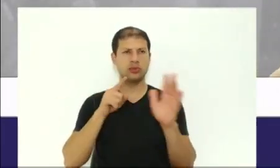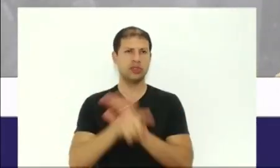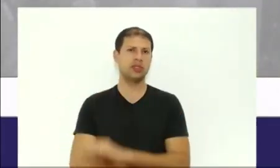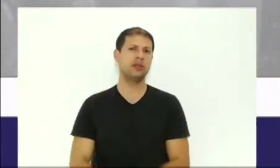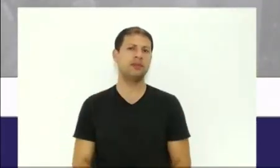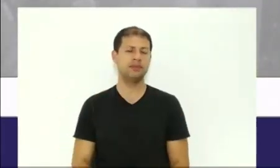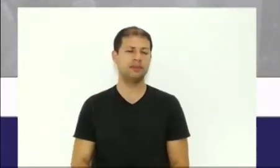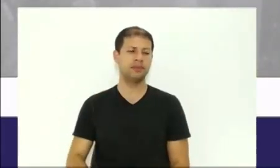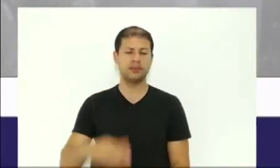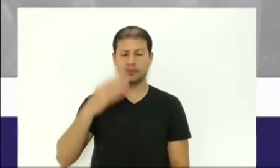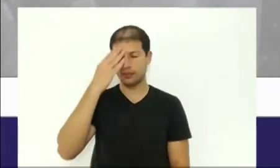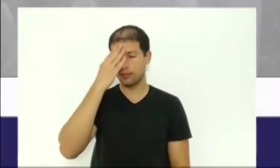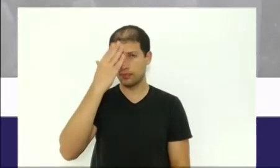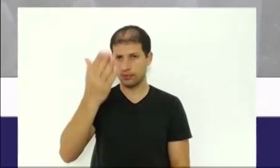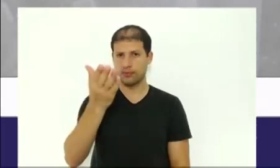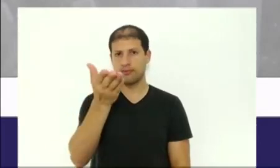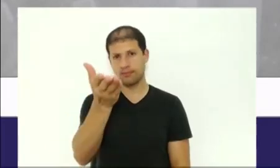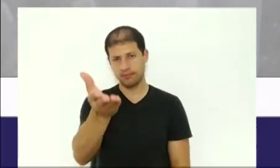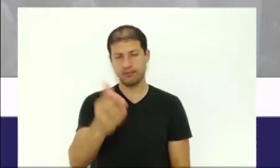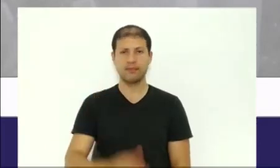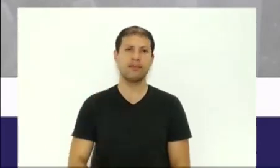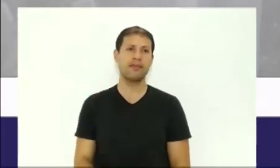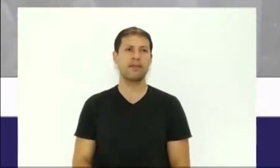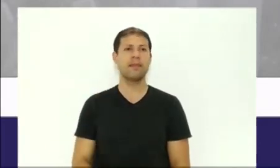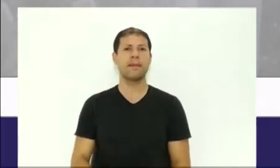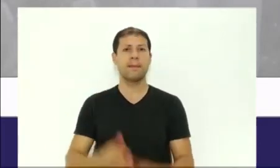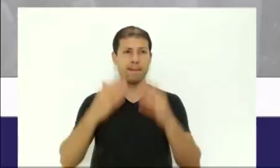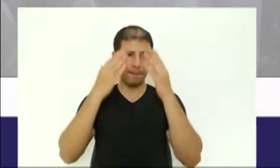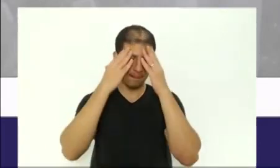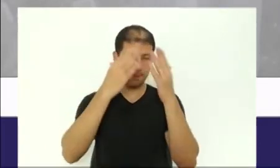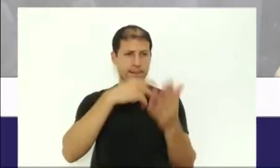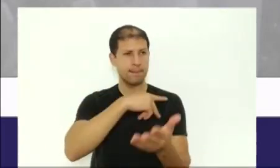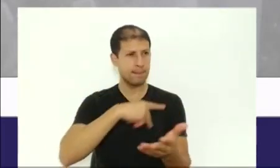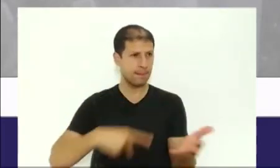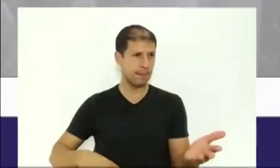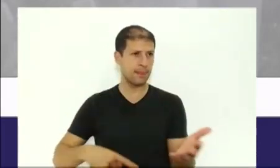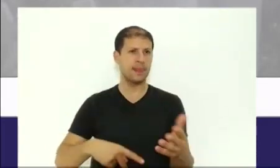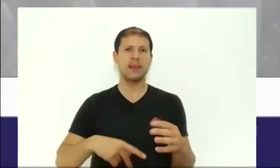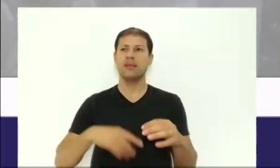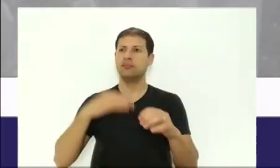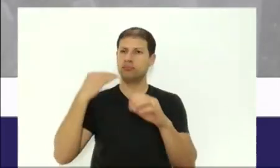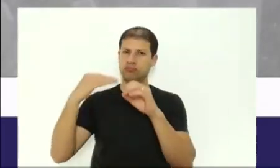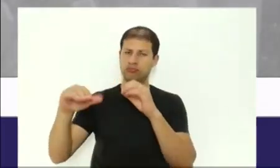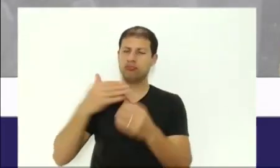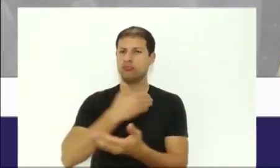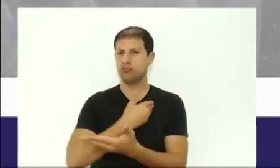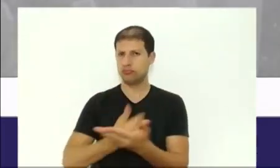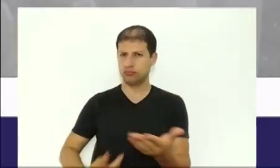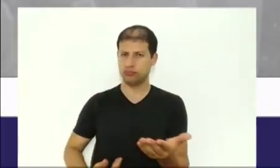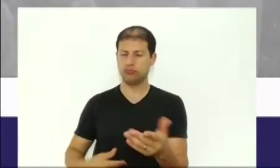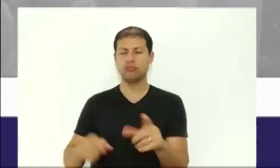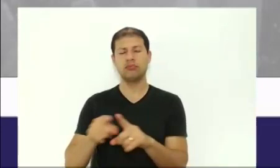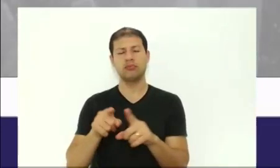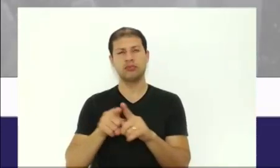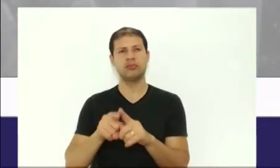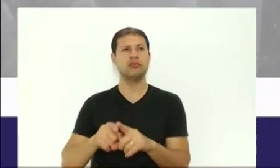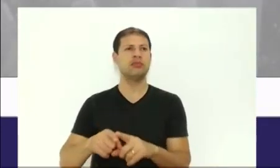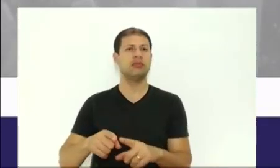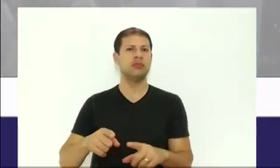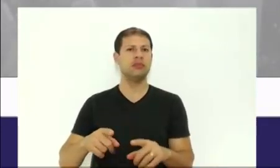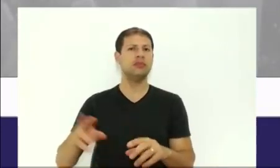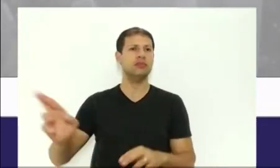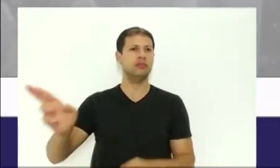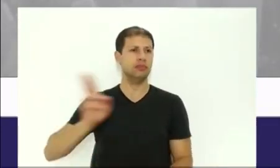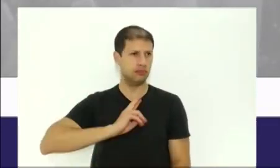Agradeço ao senhor, agradeço ao presidente por encaminhar ao governo e que nos encaminhou essa